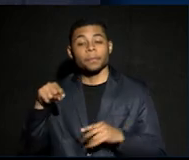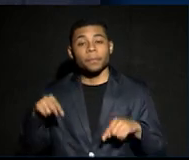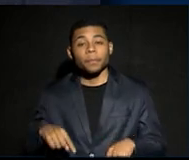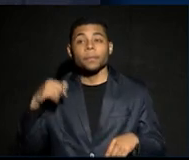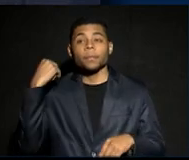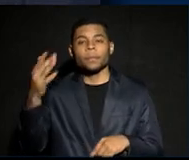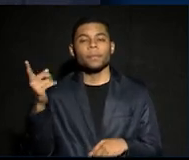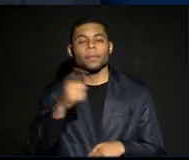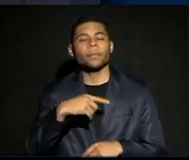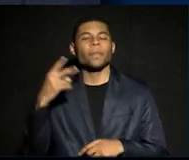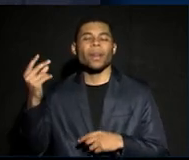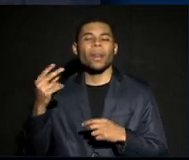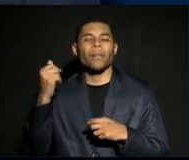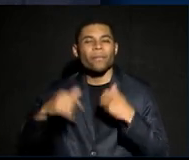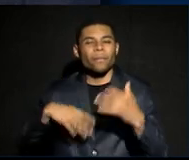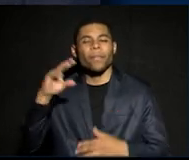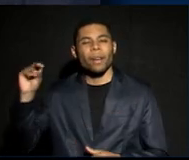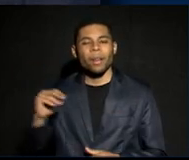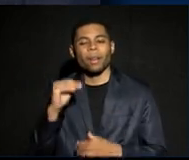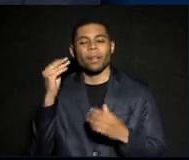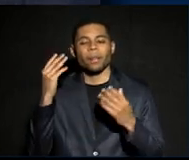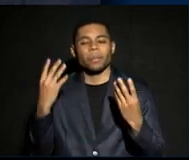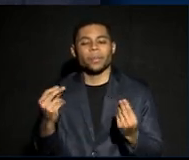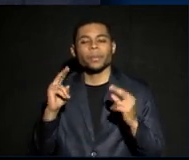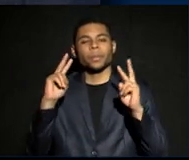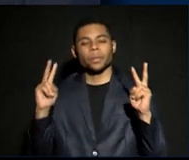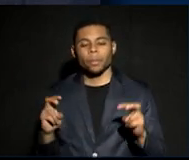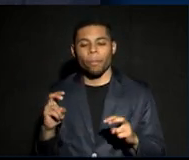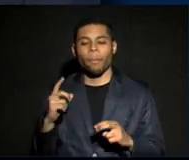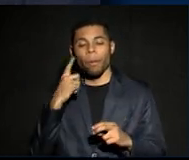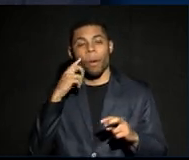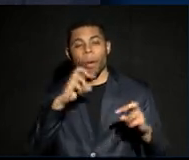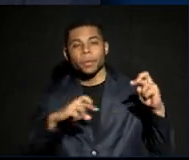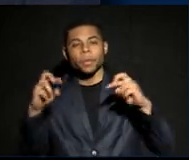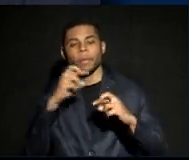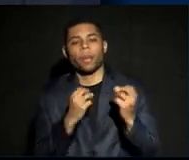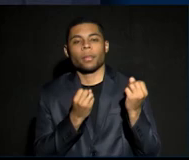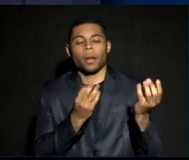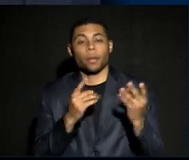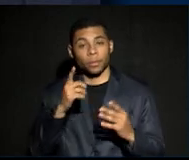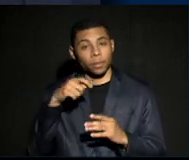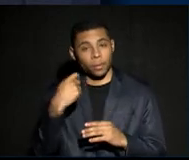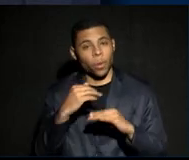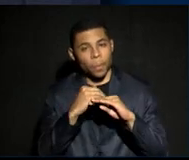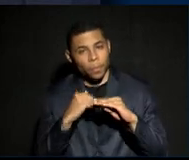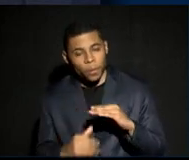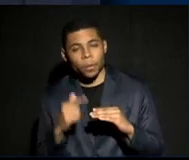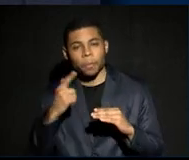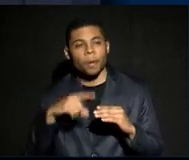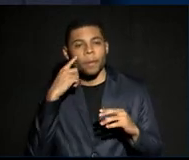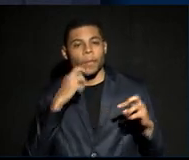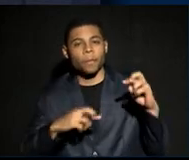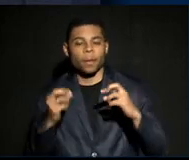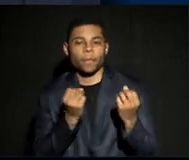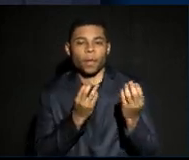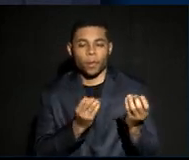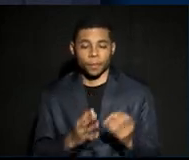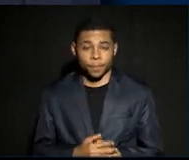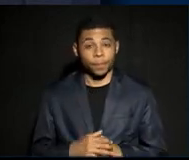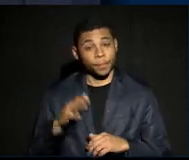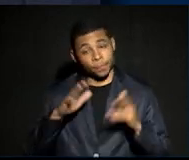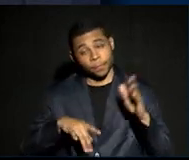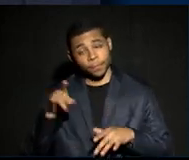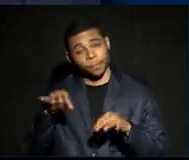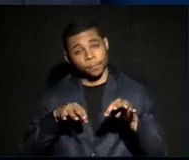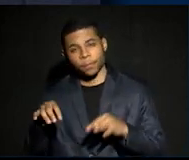e fora fala muito de dia observar os dados de ser humilde e observar os dados Talvez